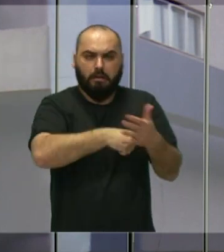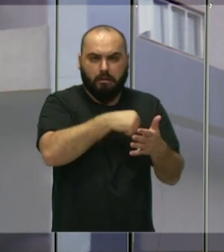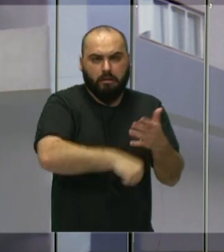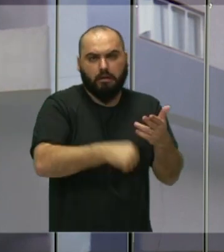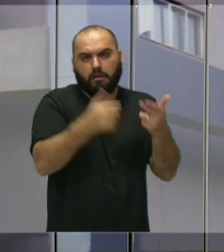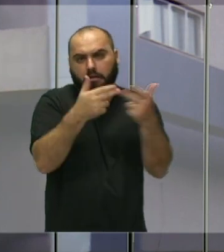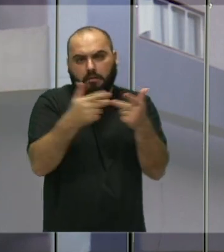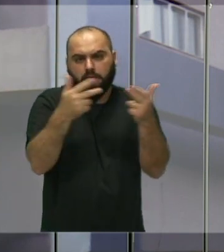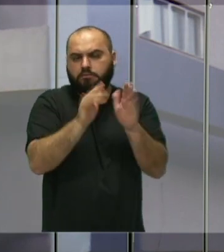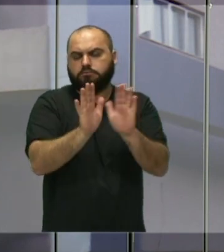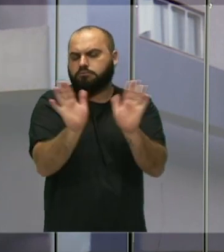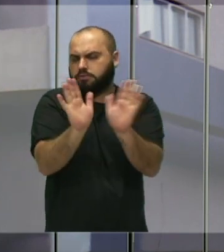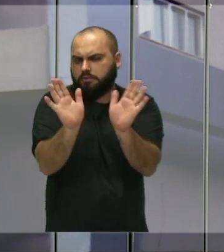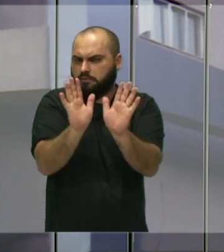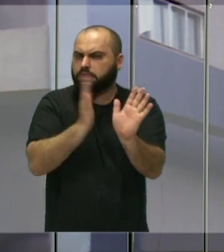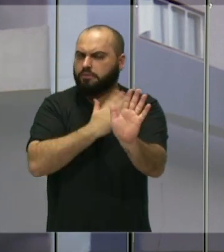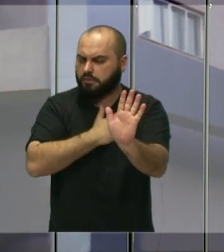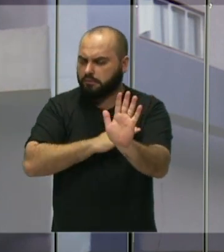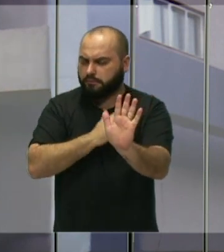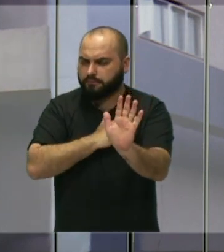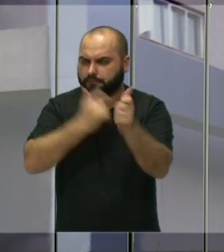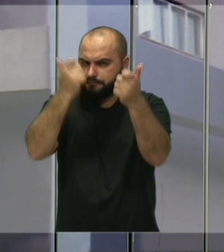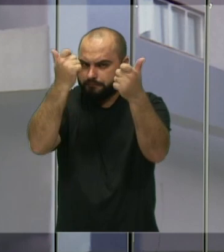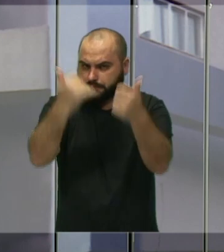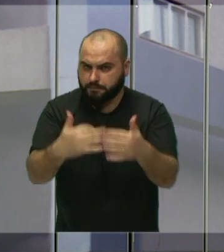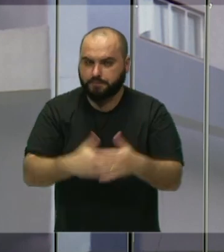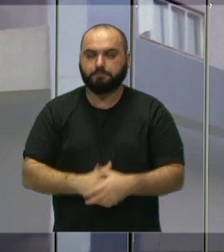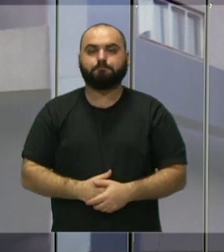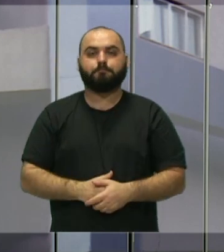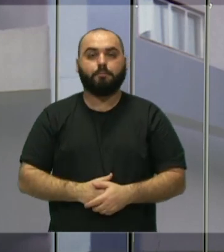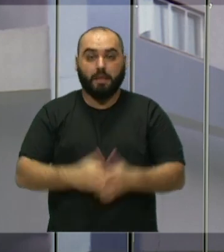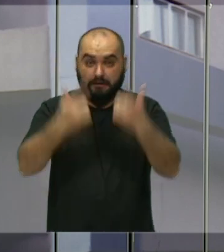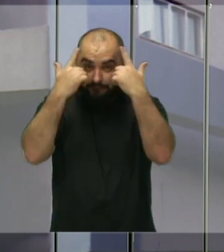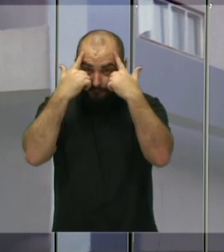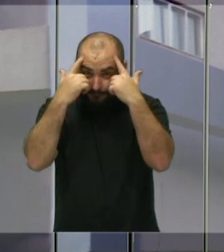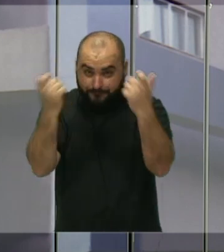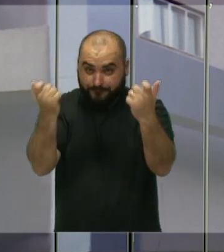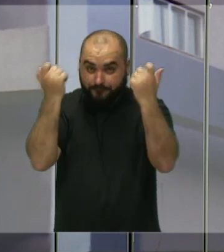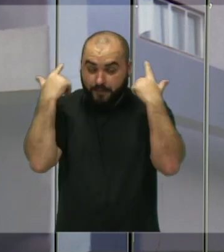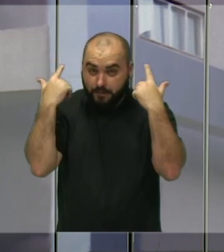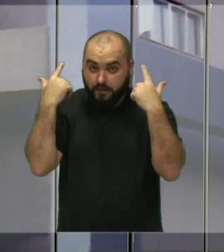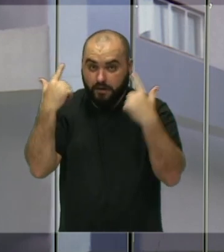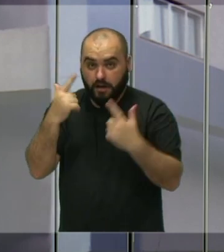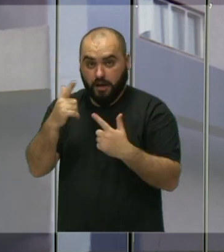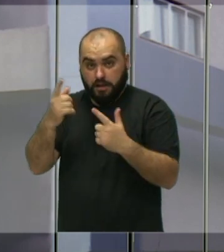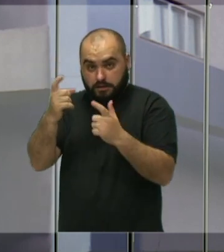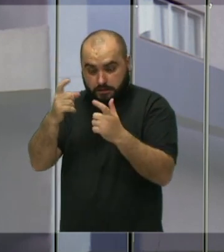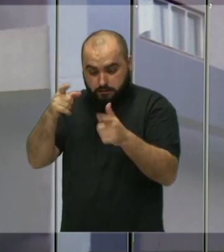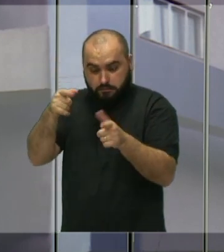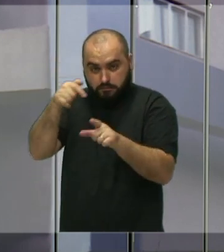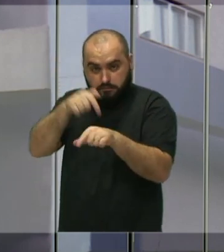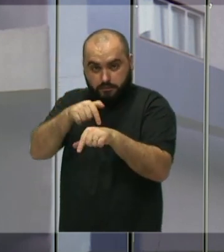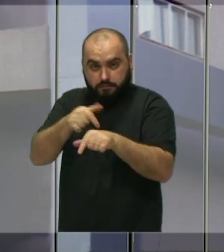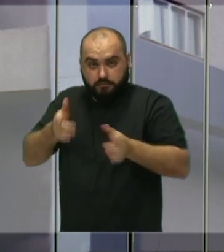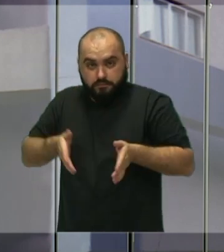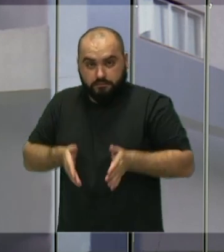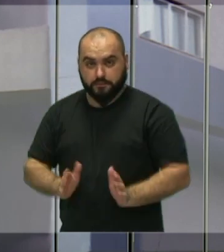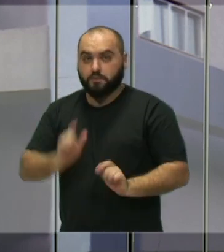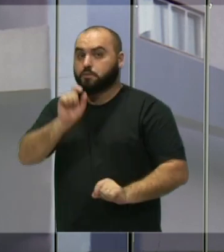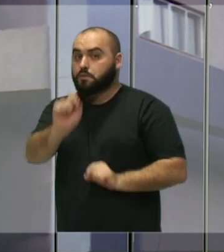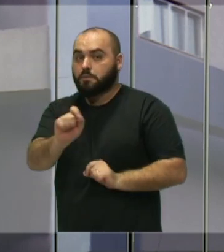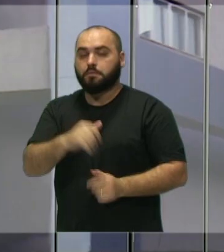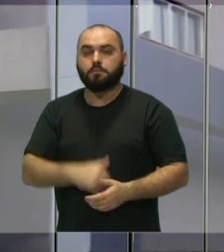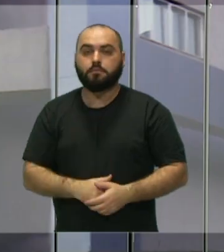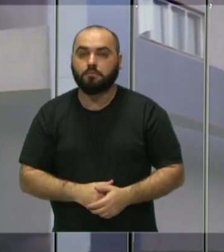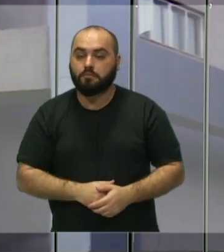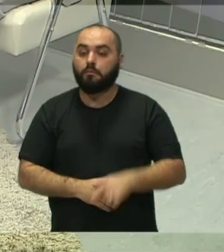nela. Não tem nada a ver com isso. A violência obstétrica é você causar àquela mulher